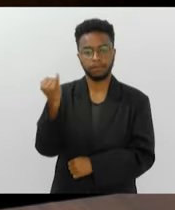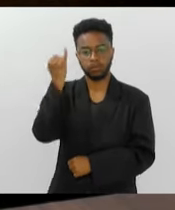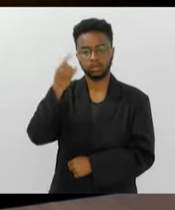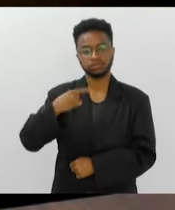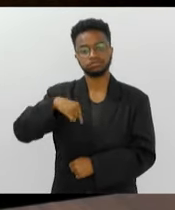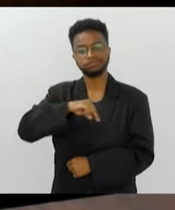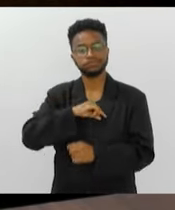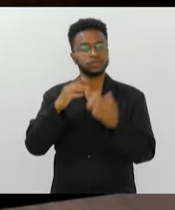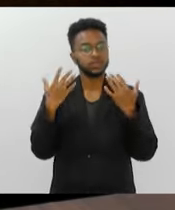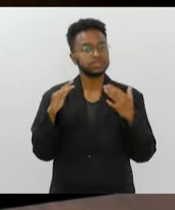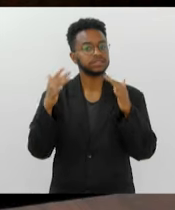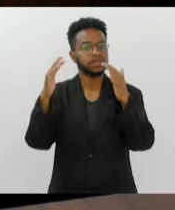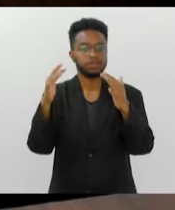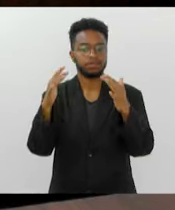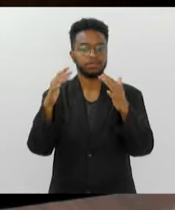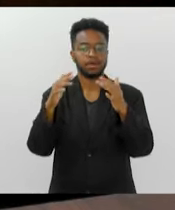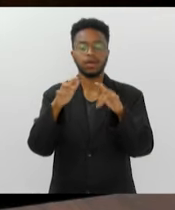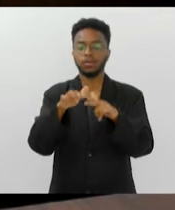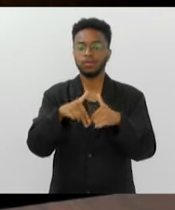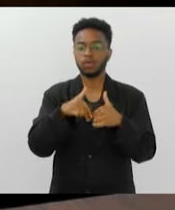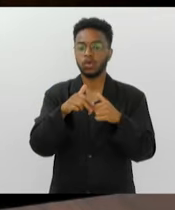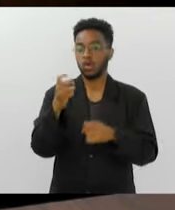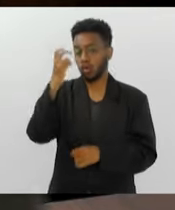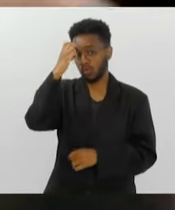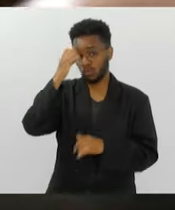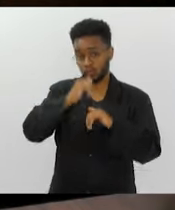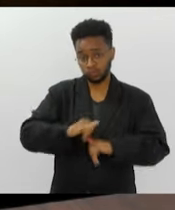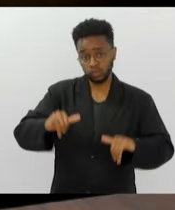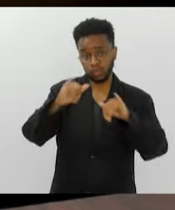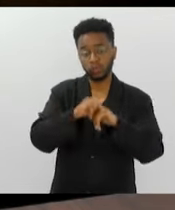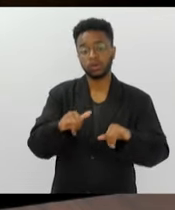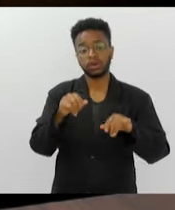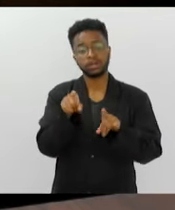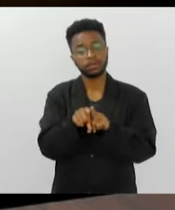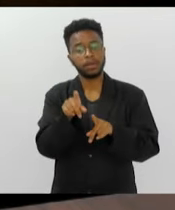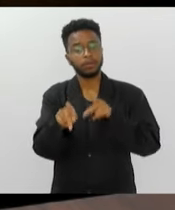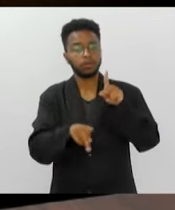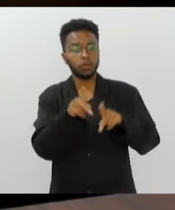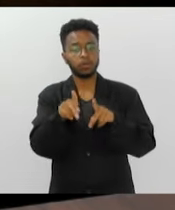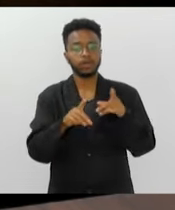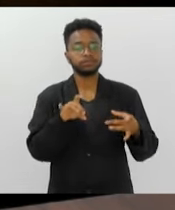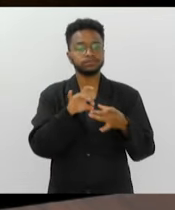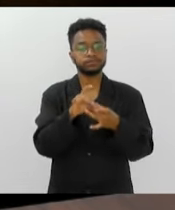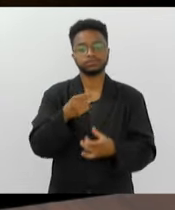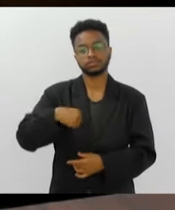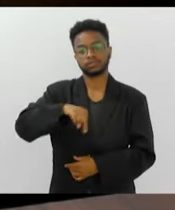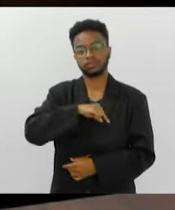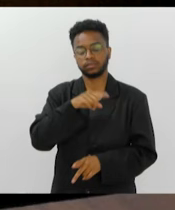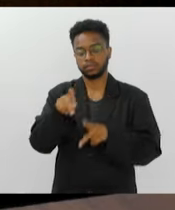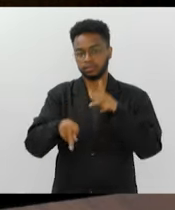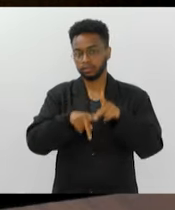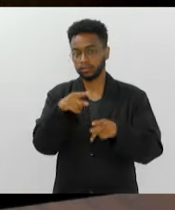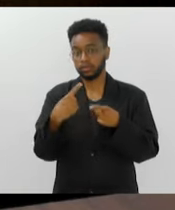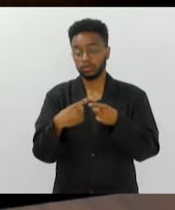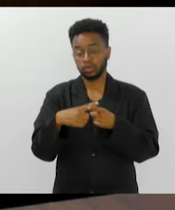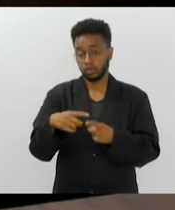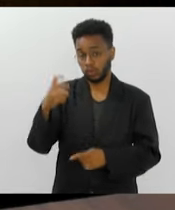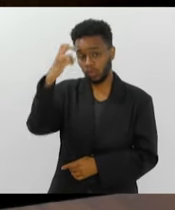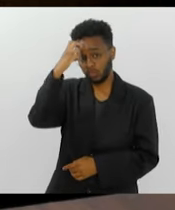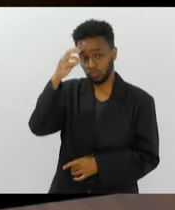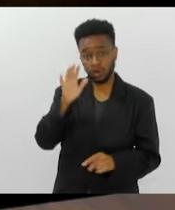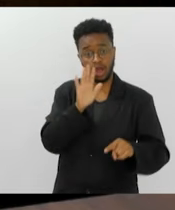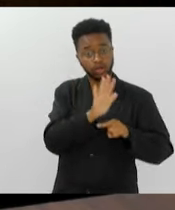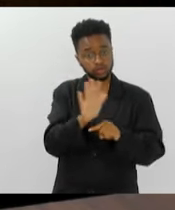Celebrar as manifestações culturais e populares do nosso povo a cultura que contribui